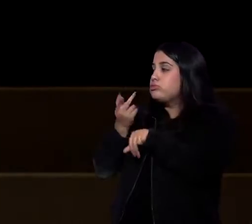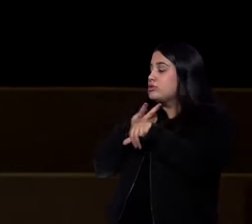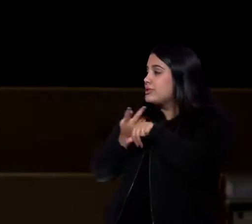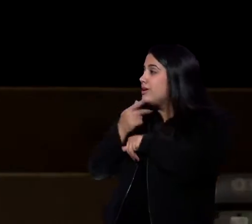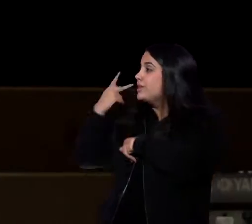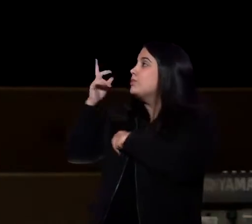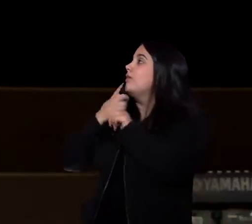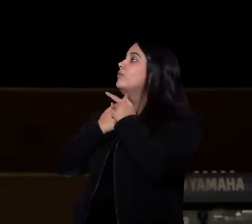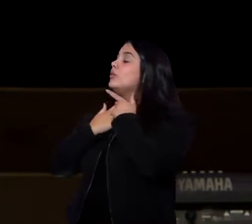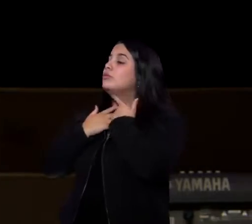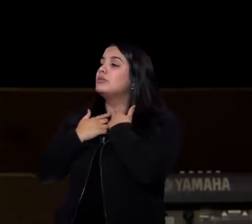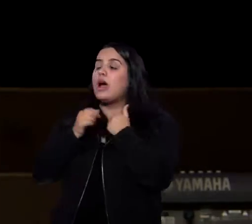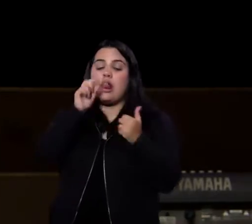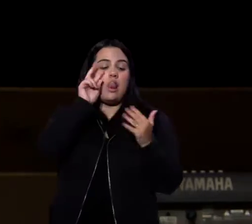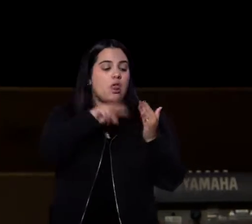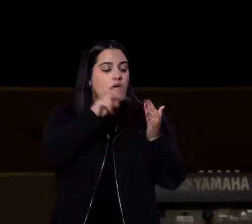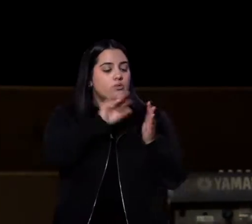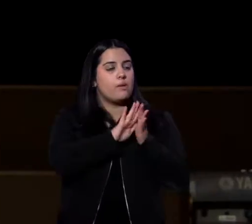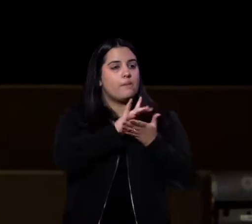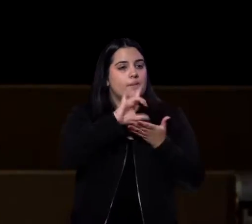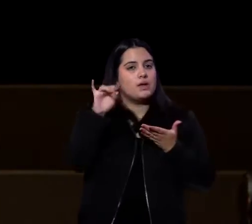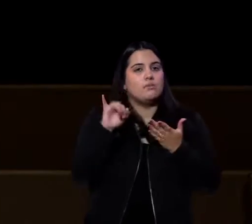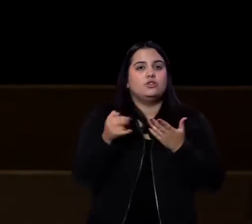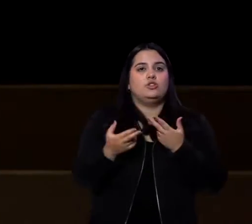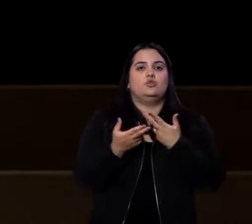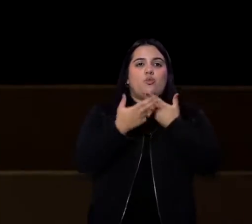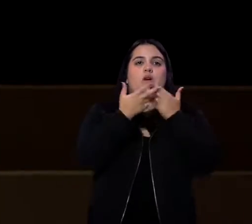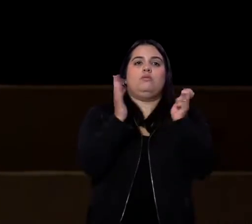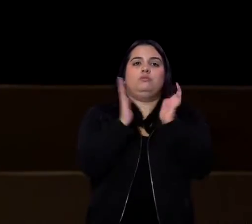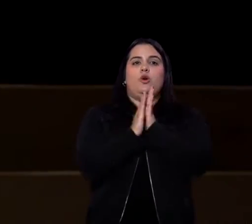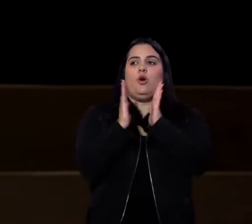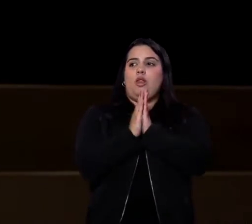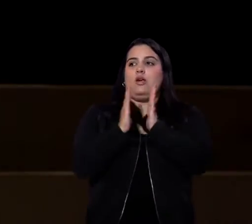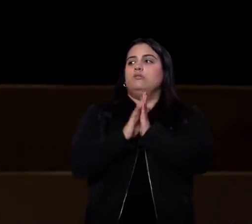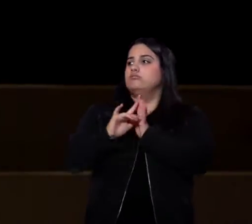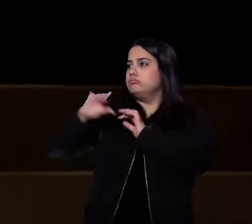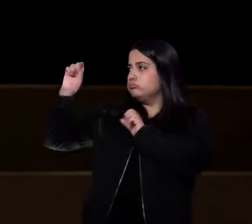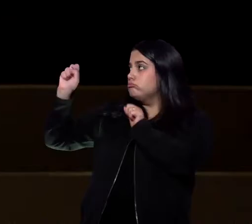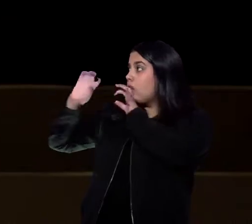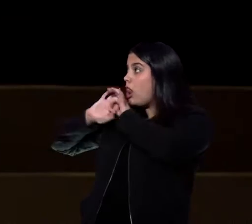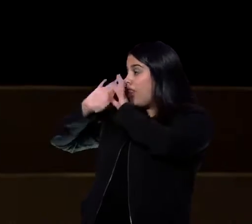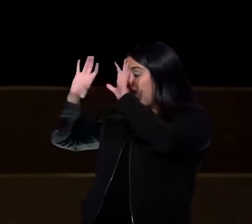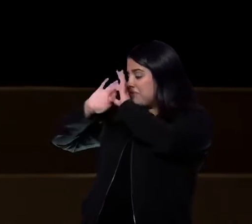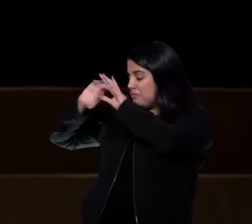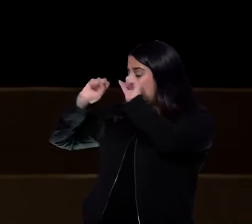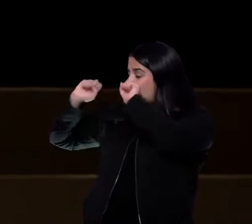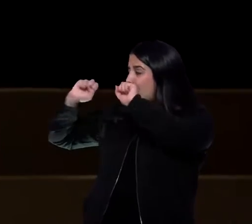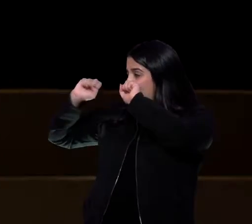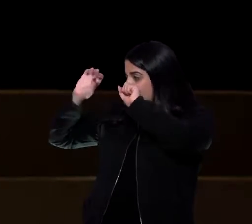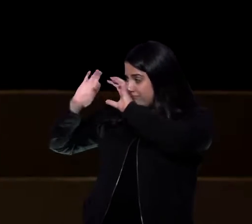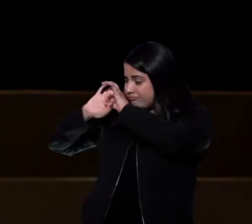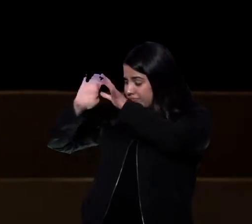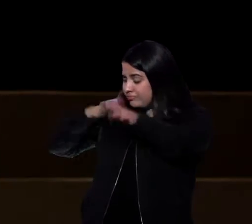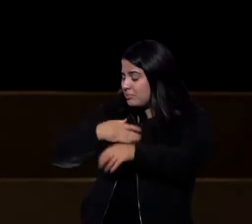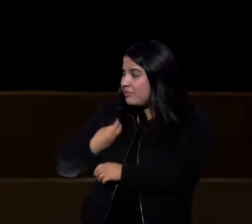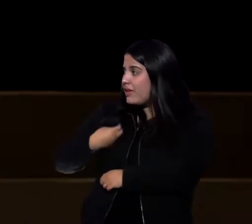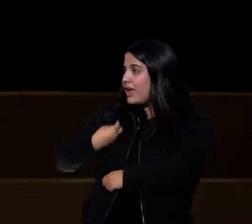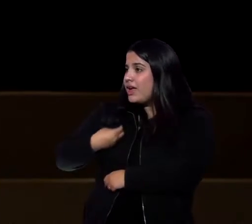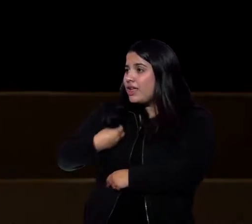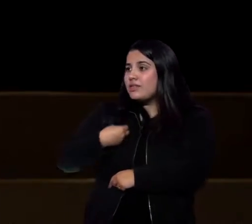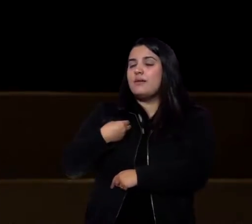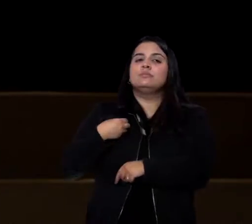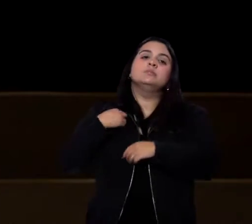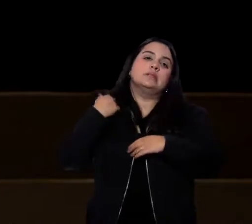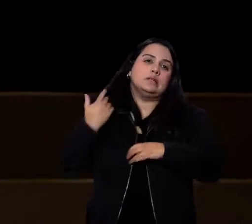Bíblia, jejuando, orando, dando liberdade para Deus agir, nos permitindo ser usados por Deus, cada